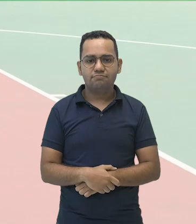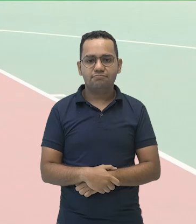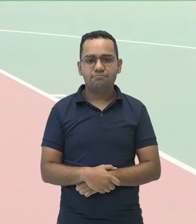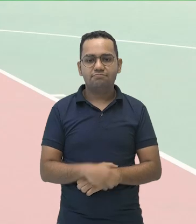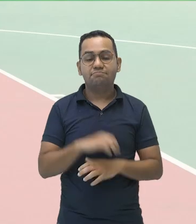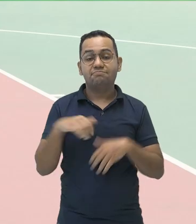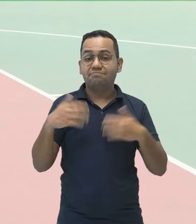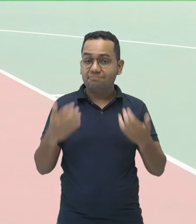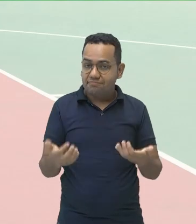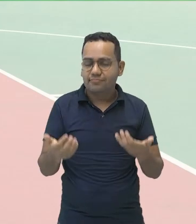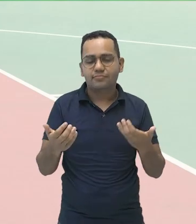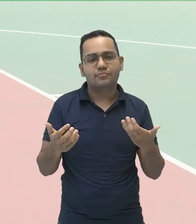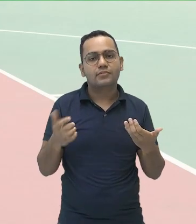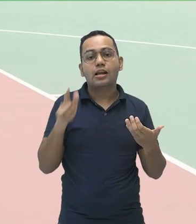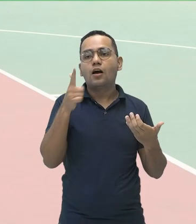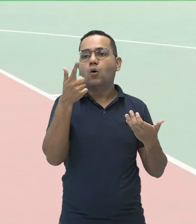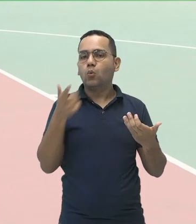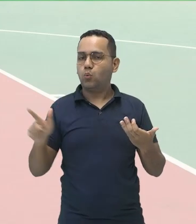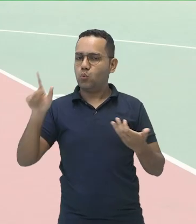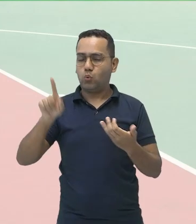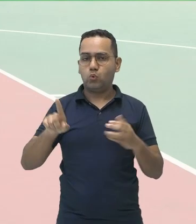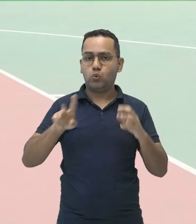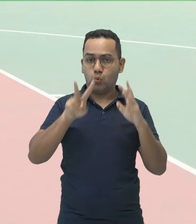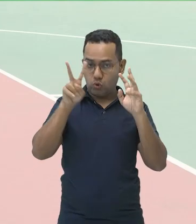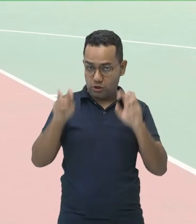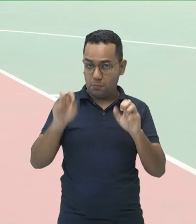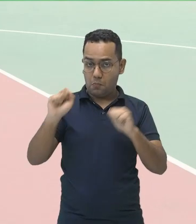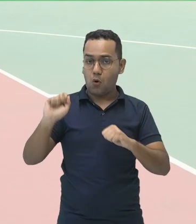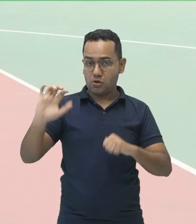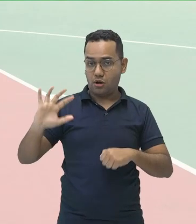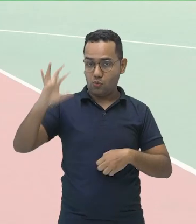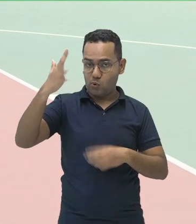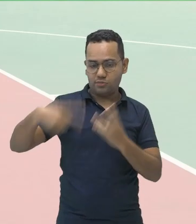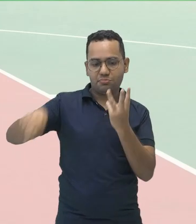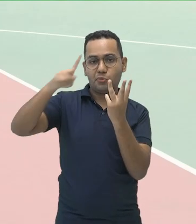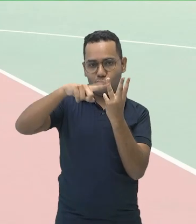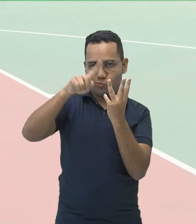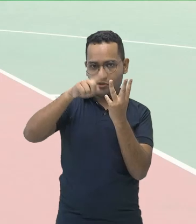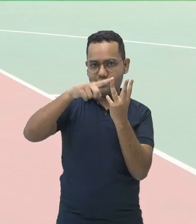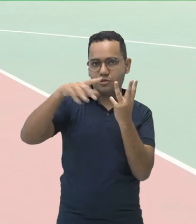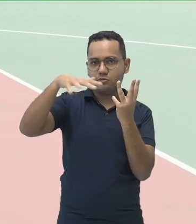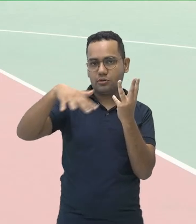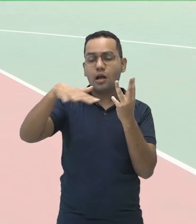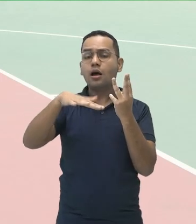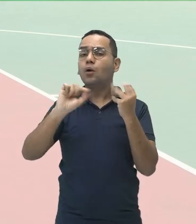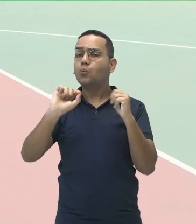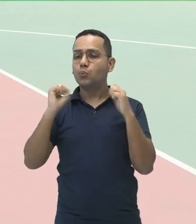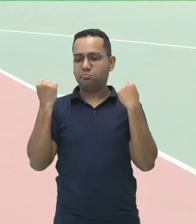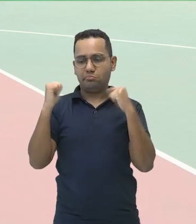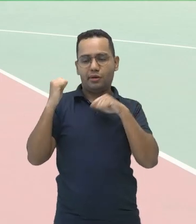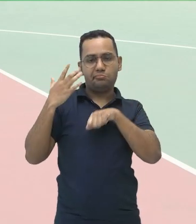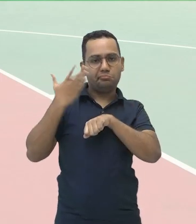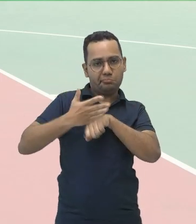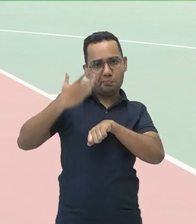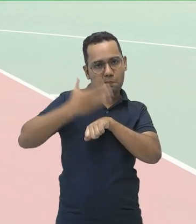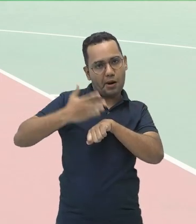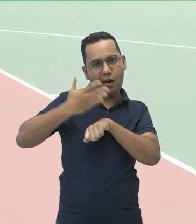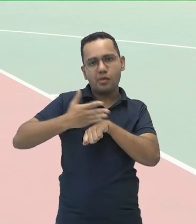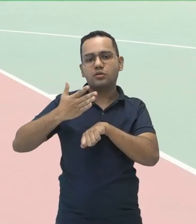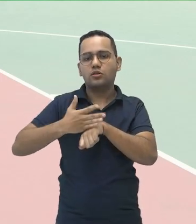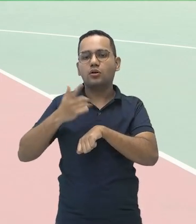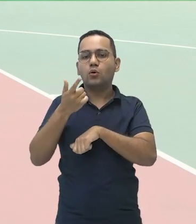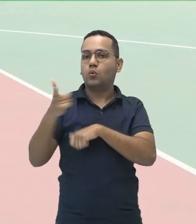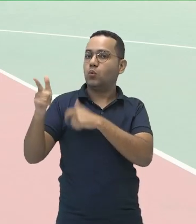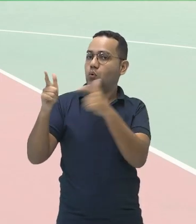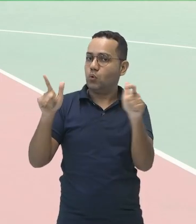Muito bem, outra situação, outro acidente que pode ocorrer aí nas aulas de educação física ou até mesmo em outros locais é